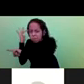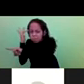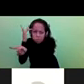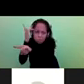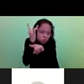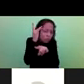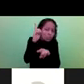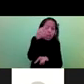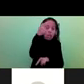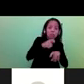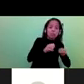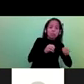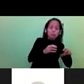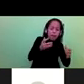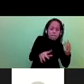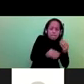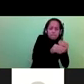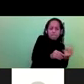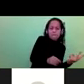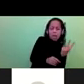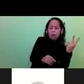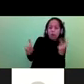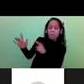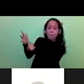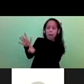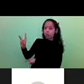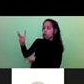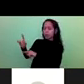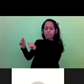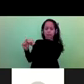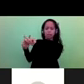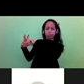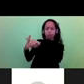pensam, fazem sua própria manutenção e se fabricam?